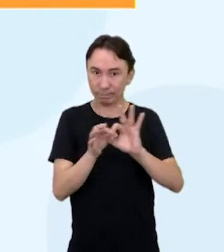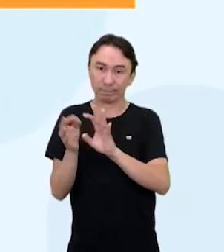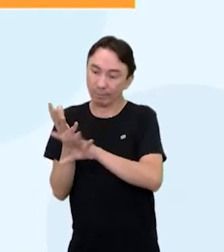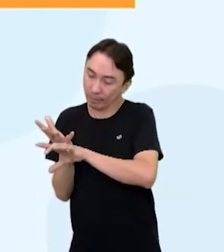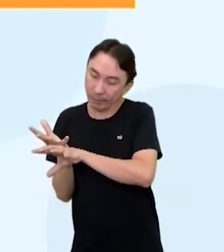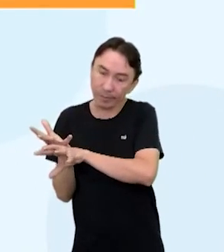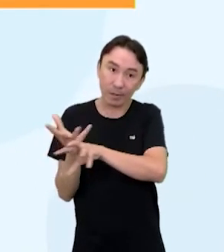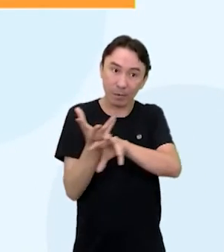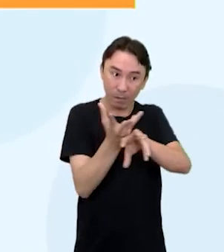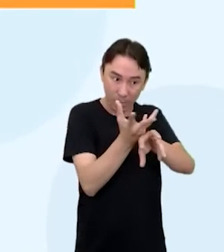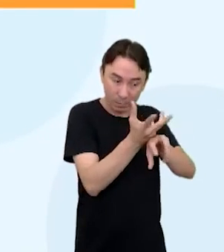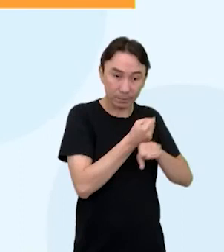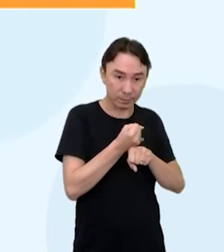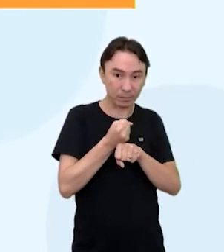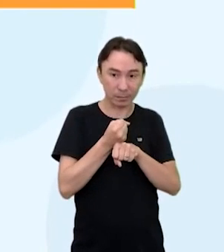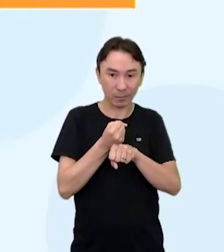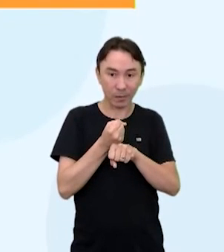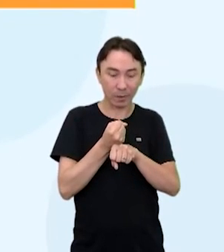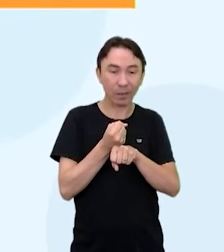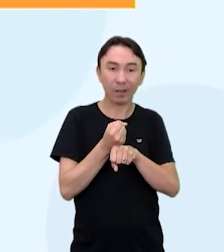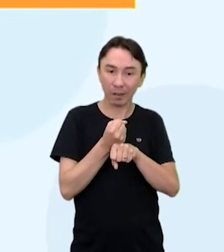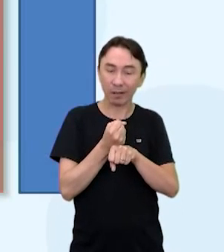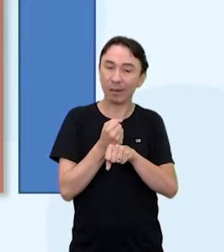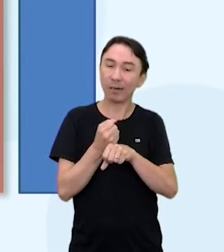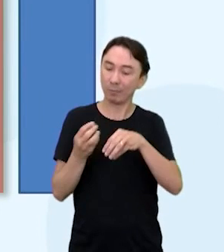junto com os demais componentes.